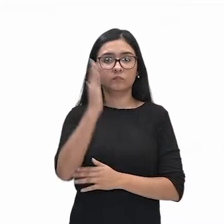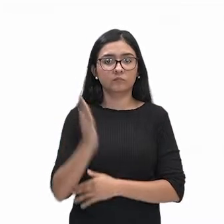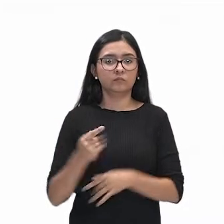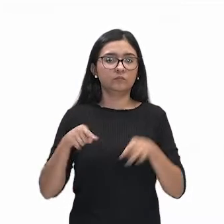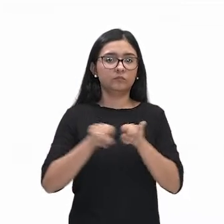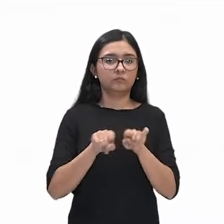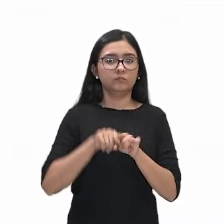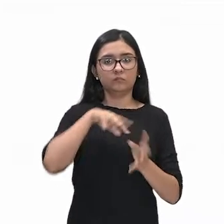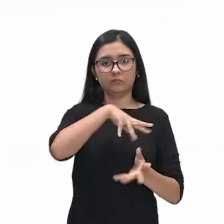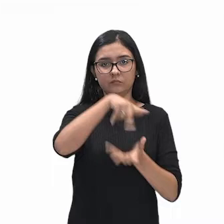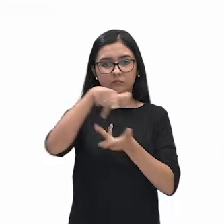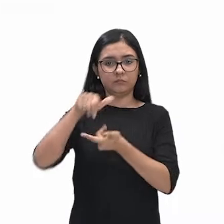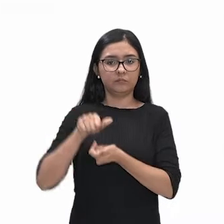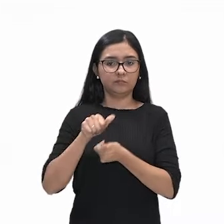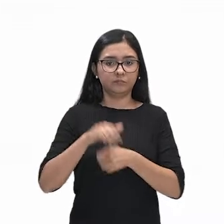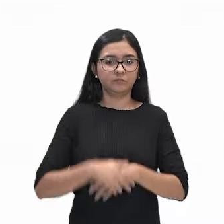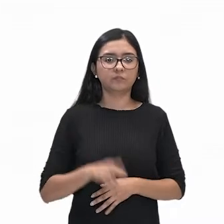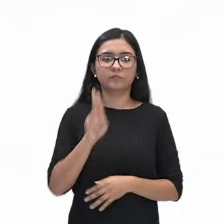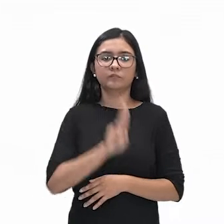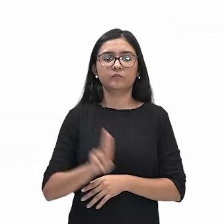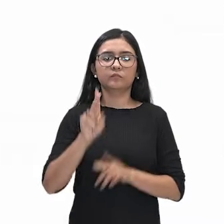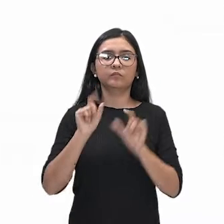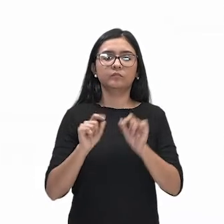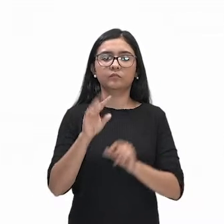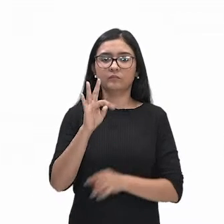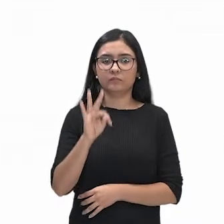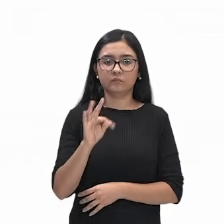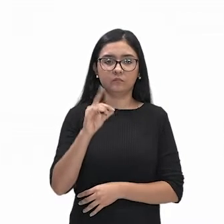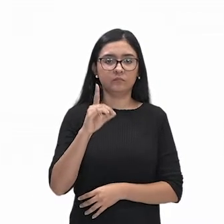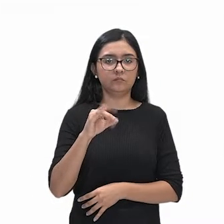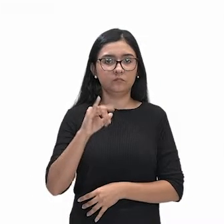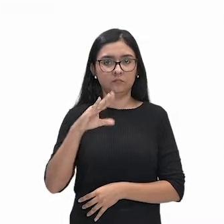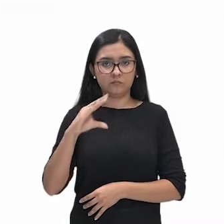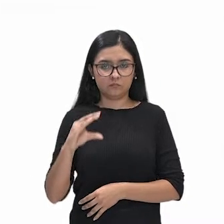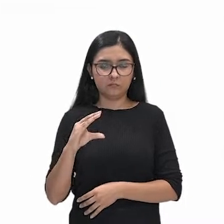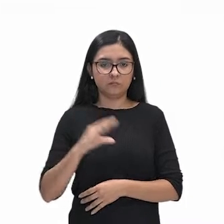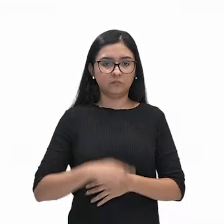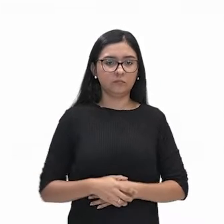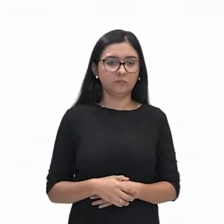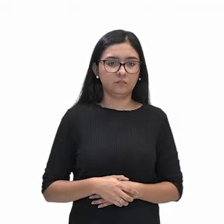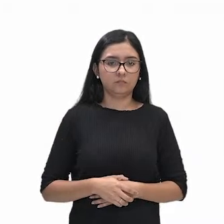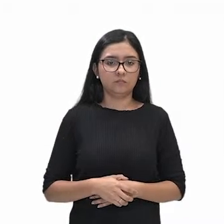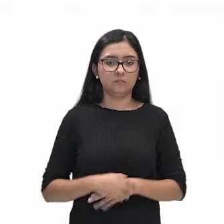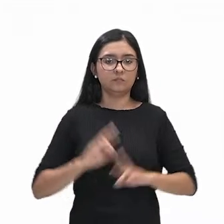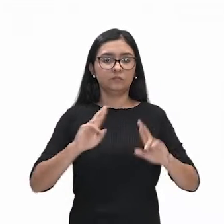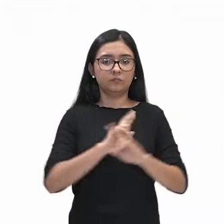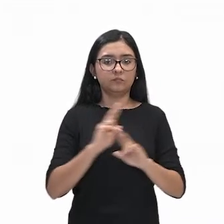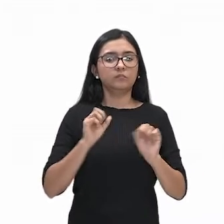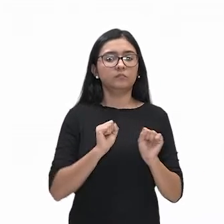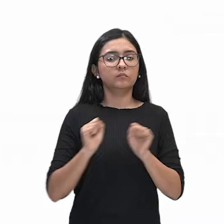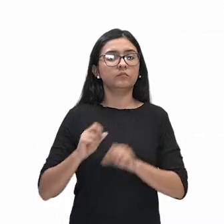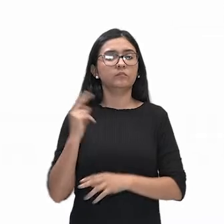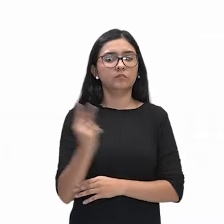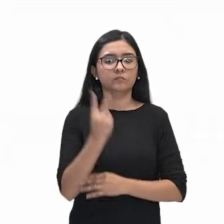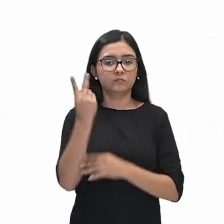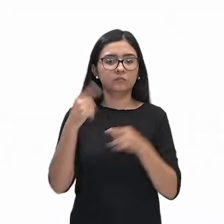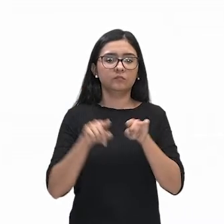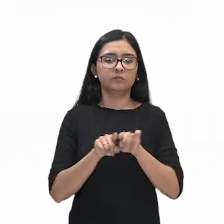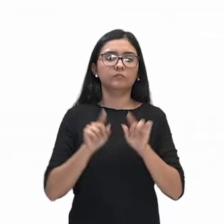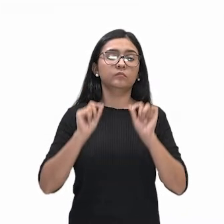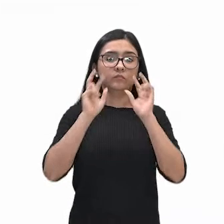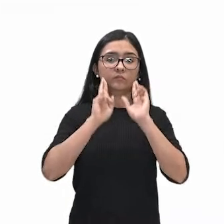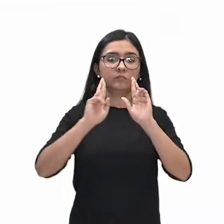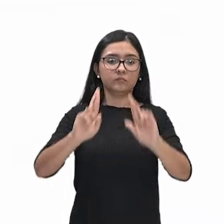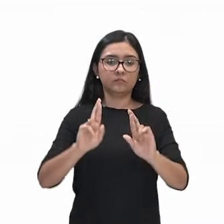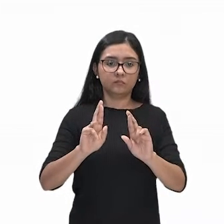nacional e global, utilizada na estética e suas relações de poder e